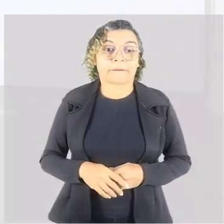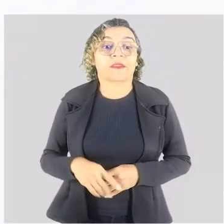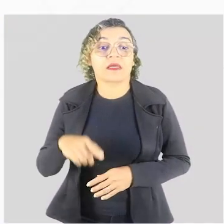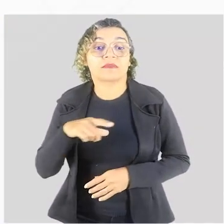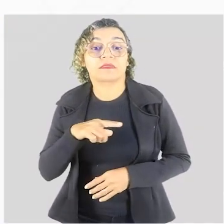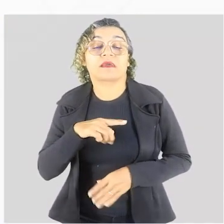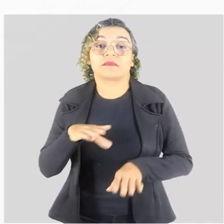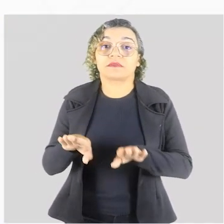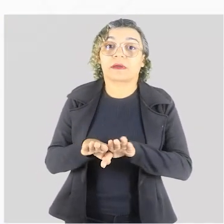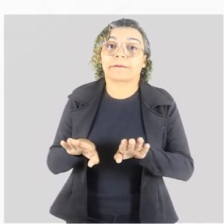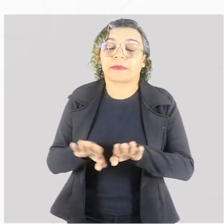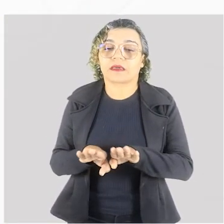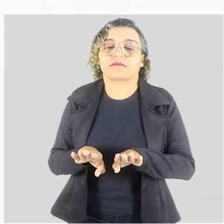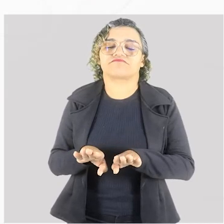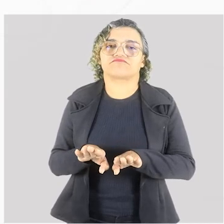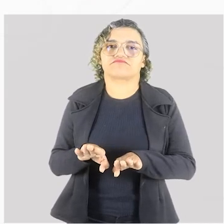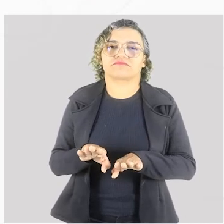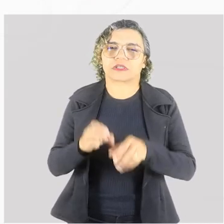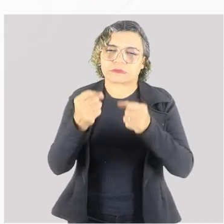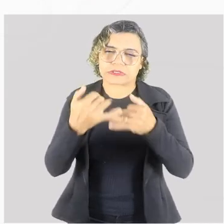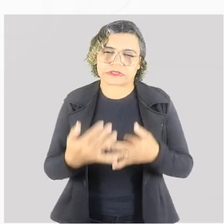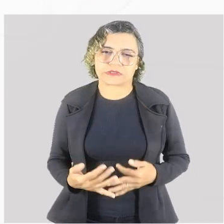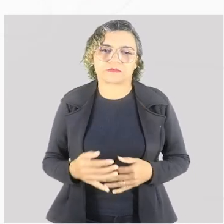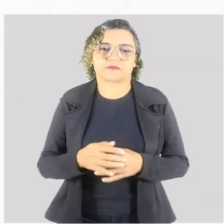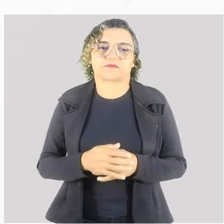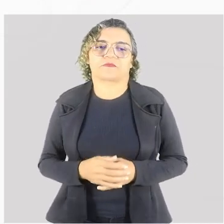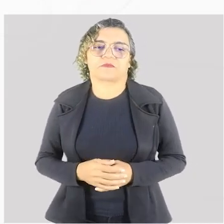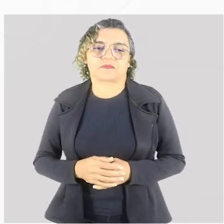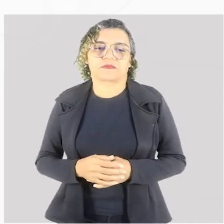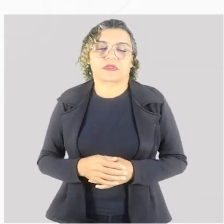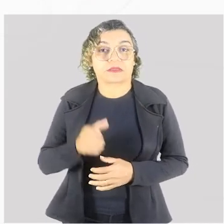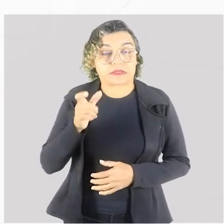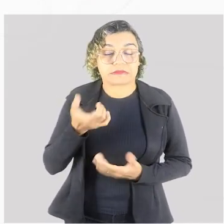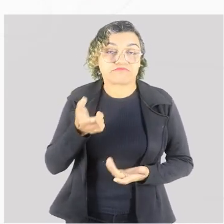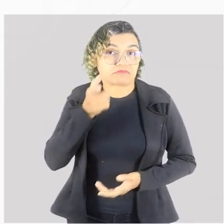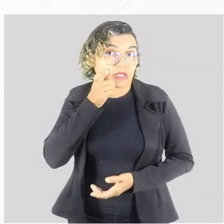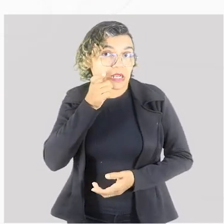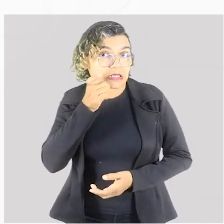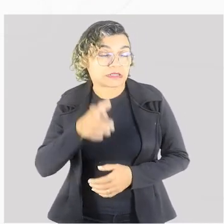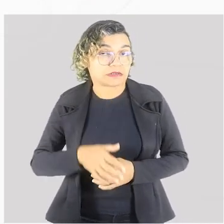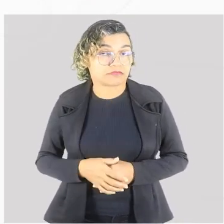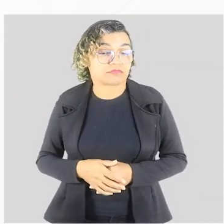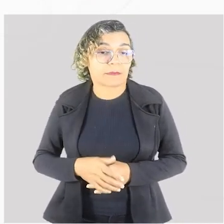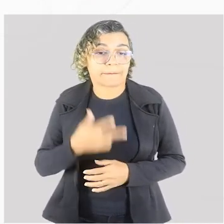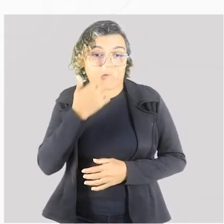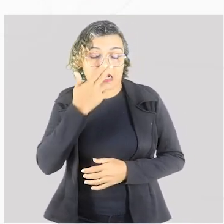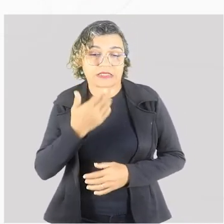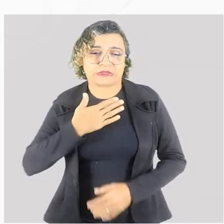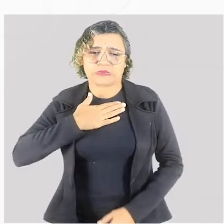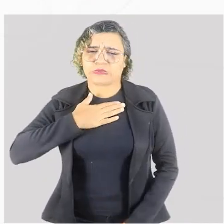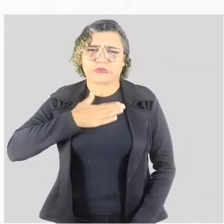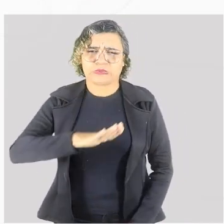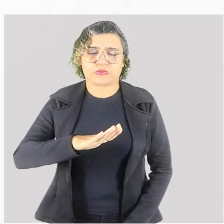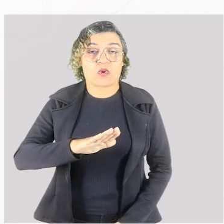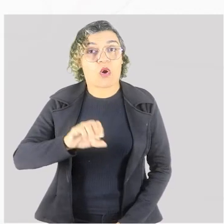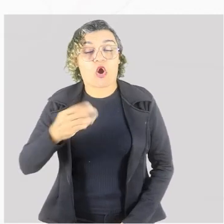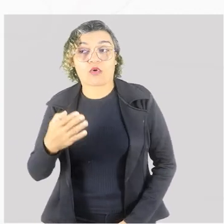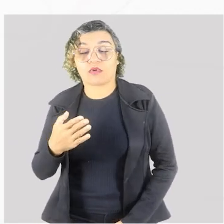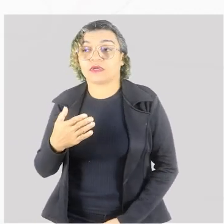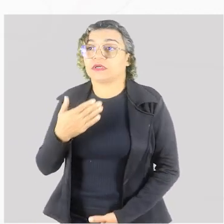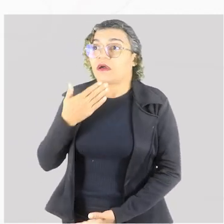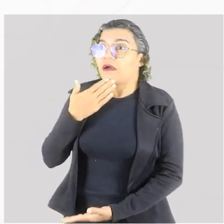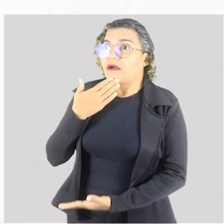Existe também um movimento muito interessante, um movimento até contraditório muitas vezes, de repulsa ou de